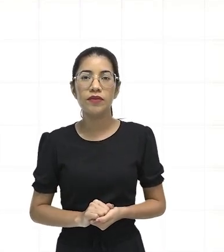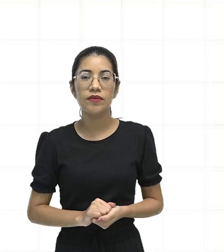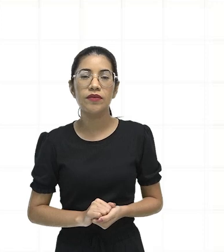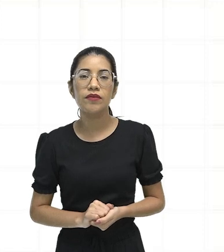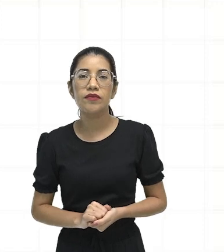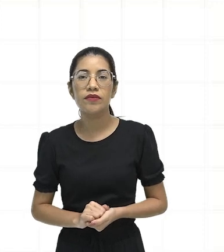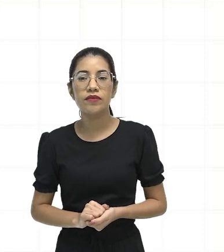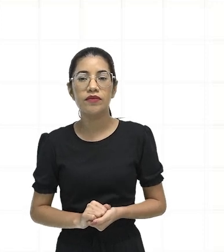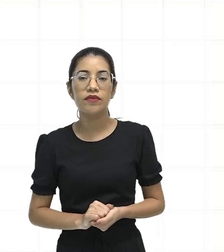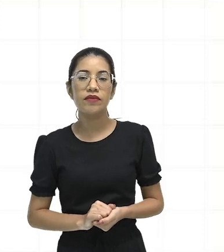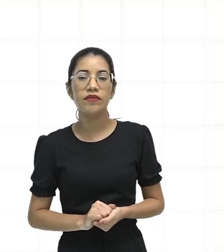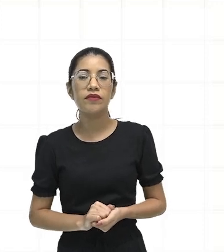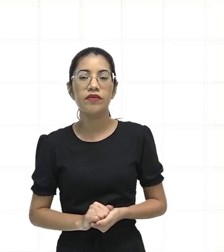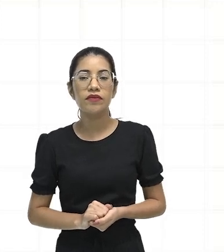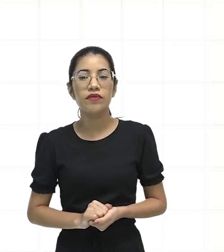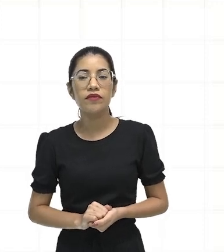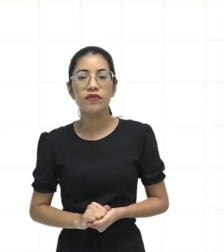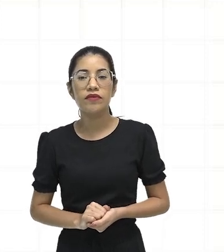E diz o seguinte,